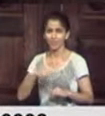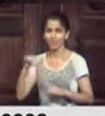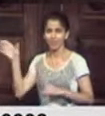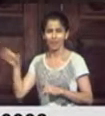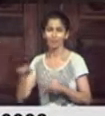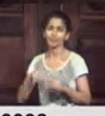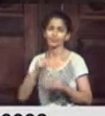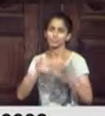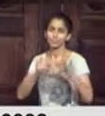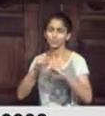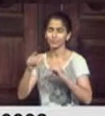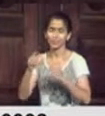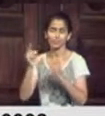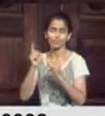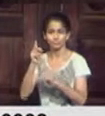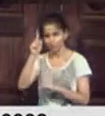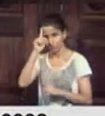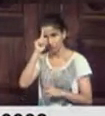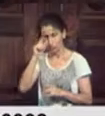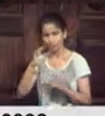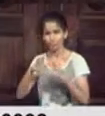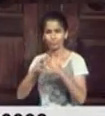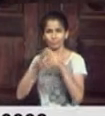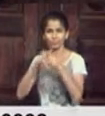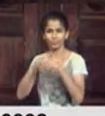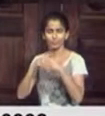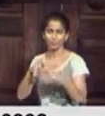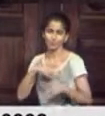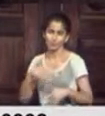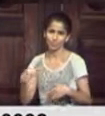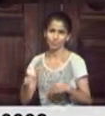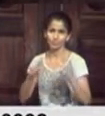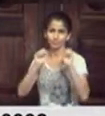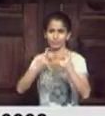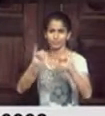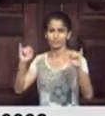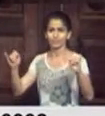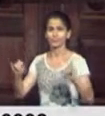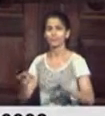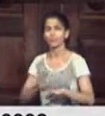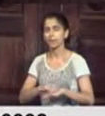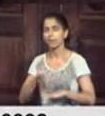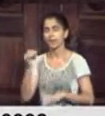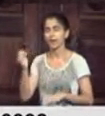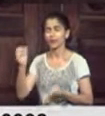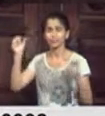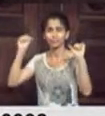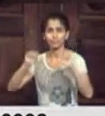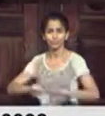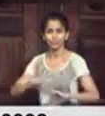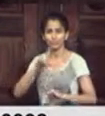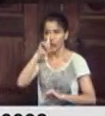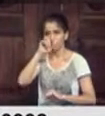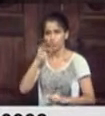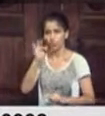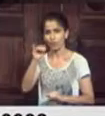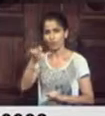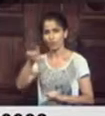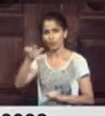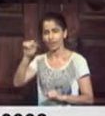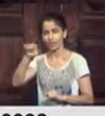inclusive com a morte de pessoas no caso de um levante ou de um caso de uma situação de conflagração e de conflito nas ruas.